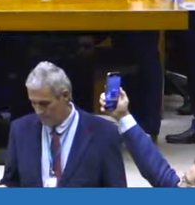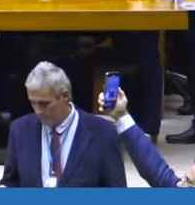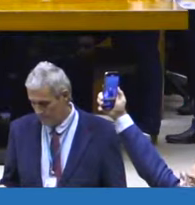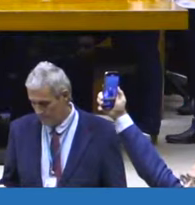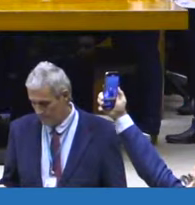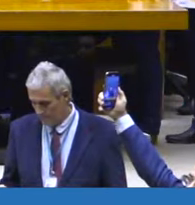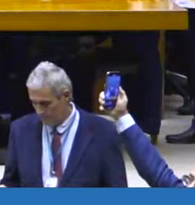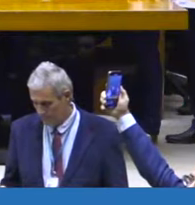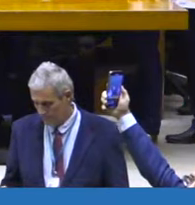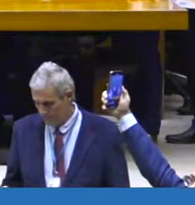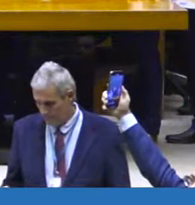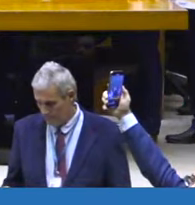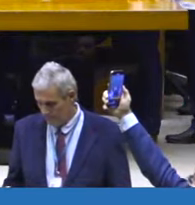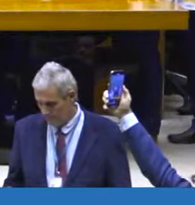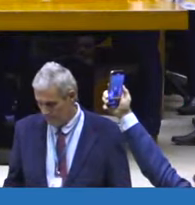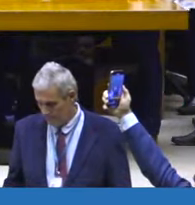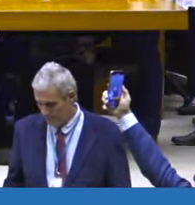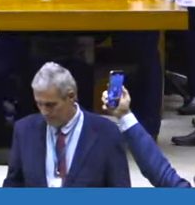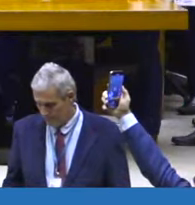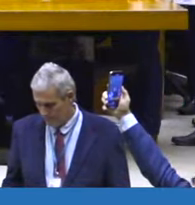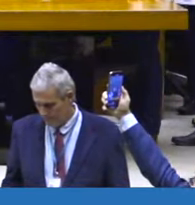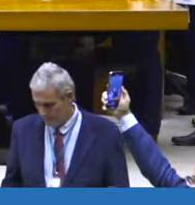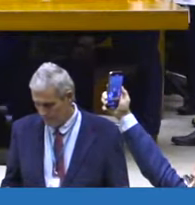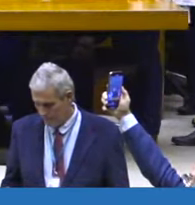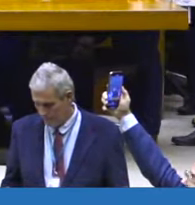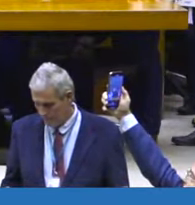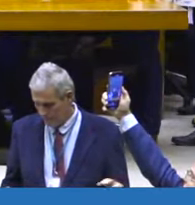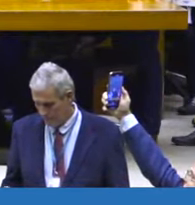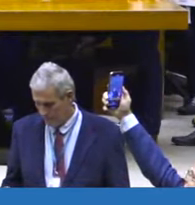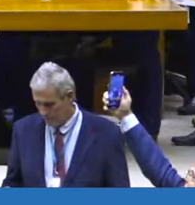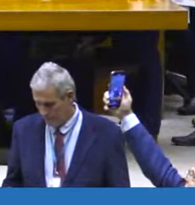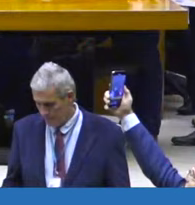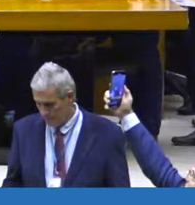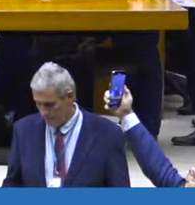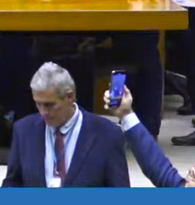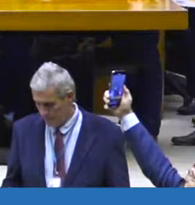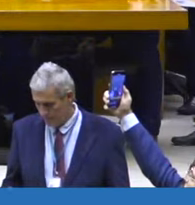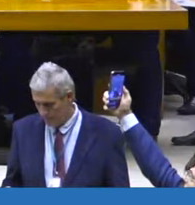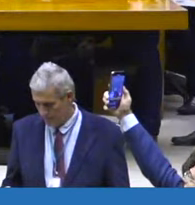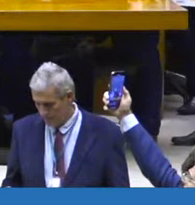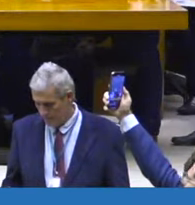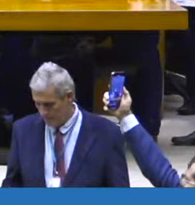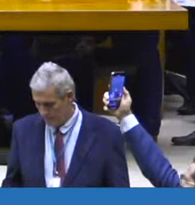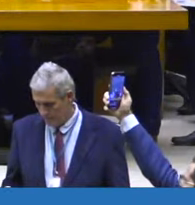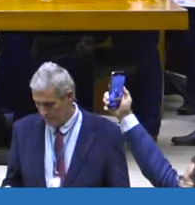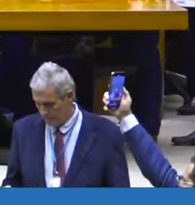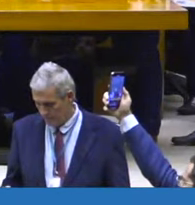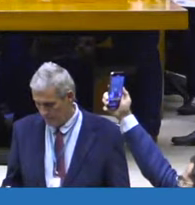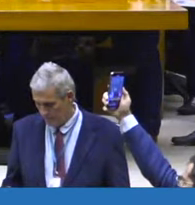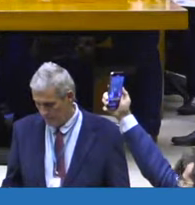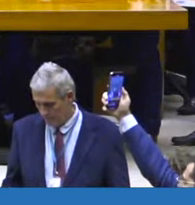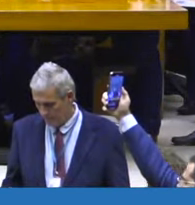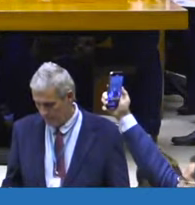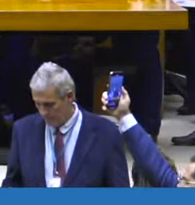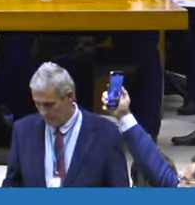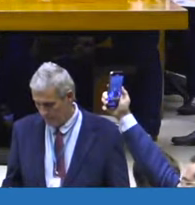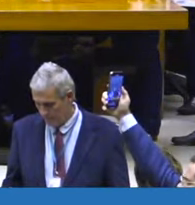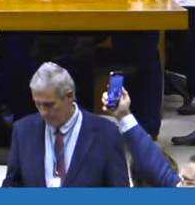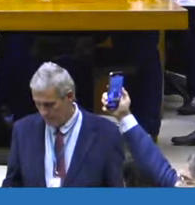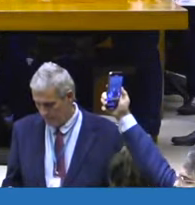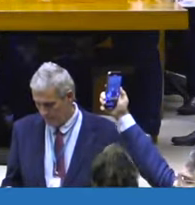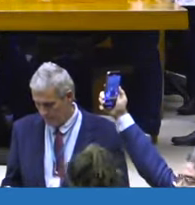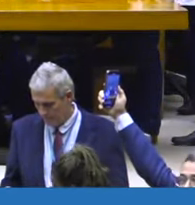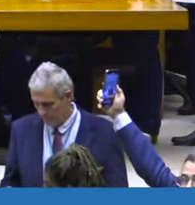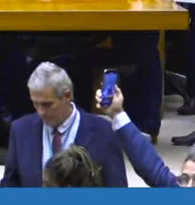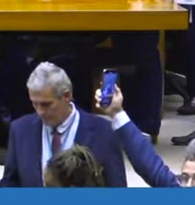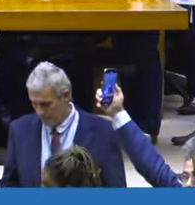Nos termos do parágrafo único do artigo 5º do ato da mesa, fica dispensada qualquer leitura de ata anterior. E fica estabelecido